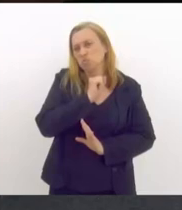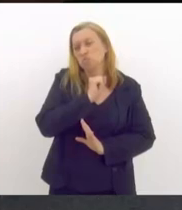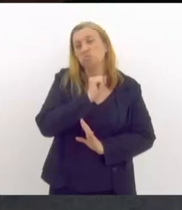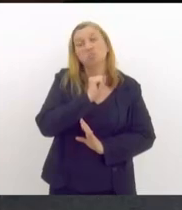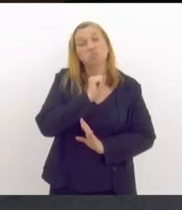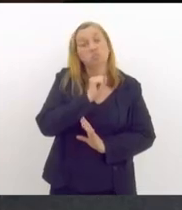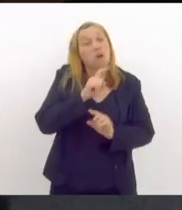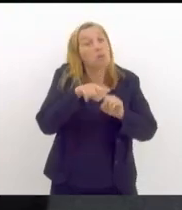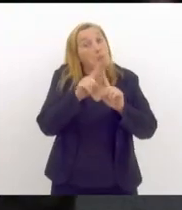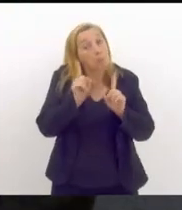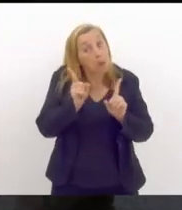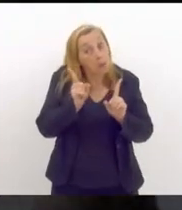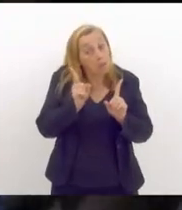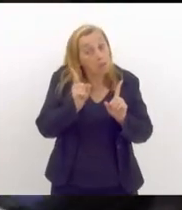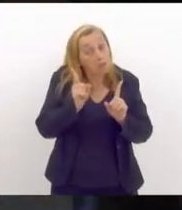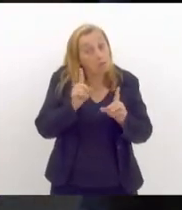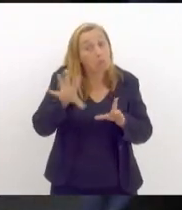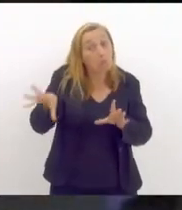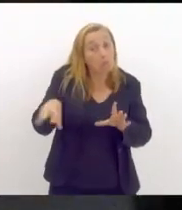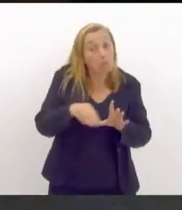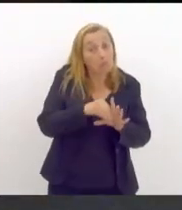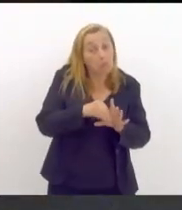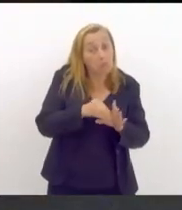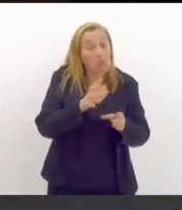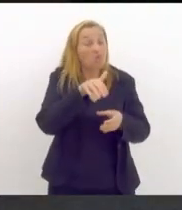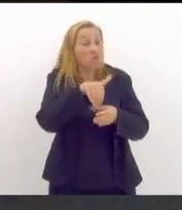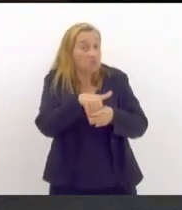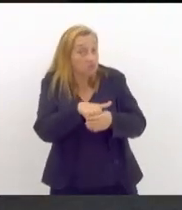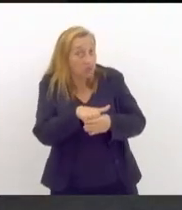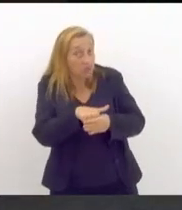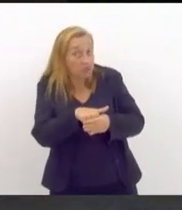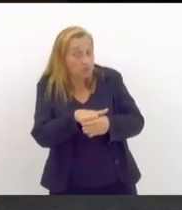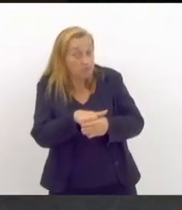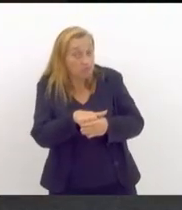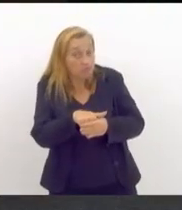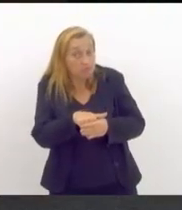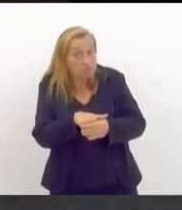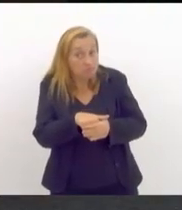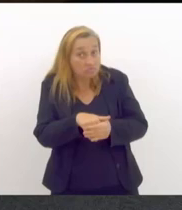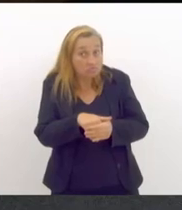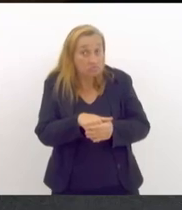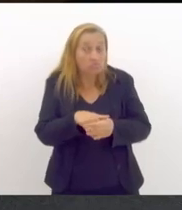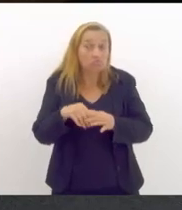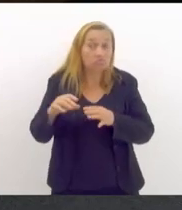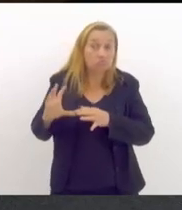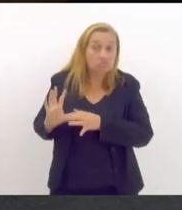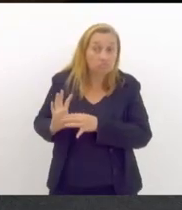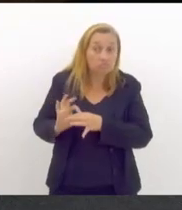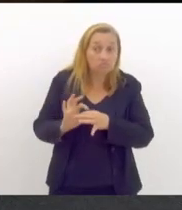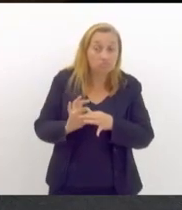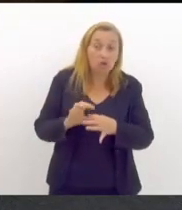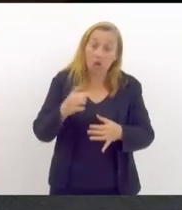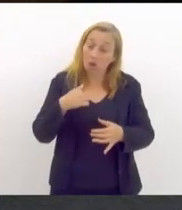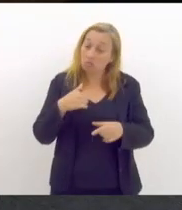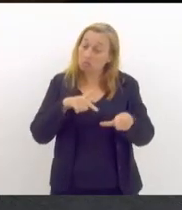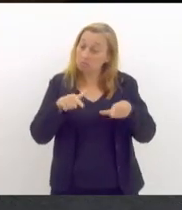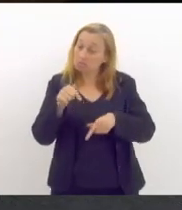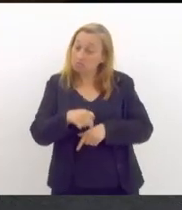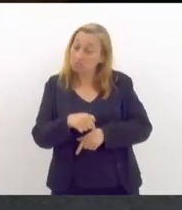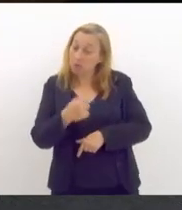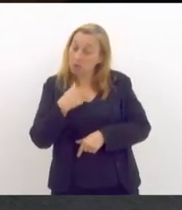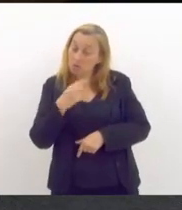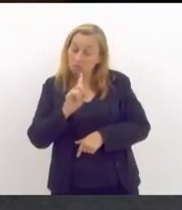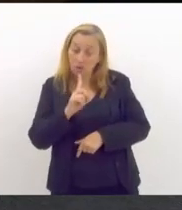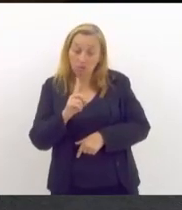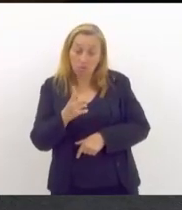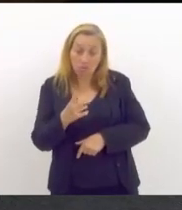mas já que a senhora tá botando para votar coerente com a linha que praticou aqui eu me